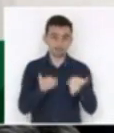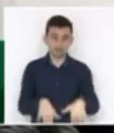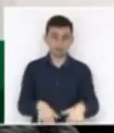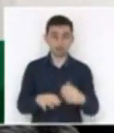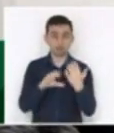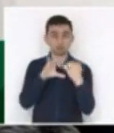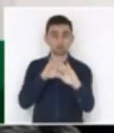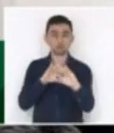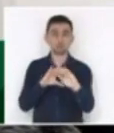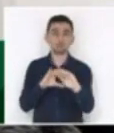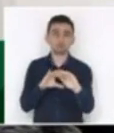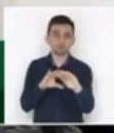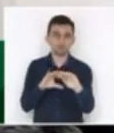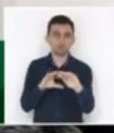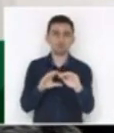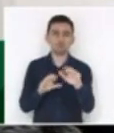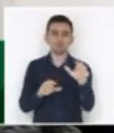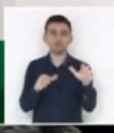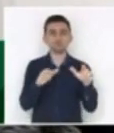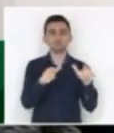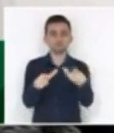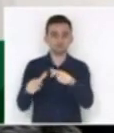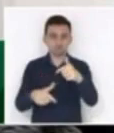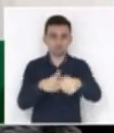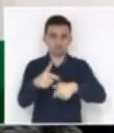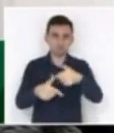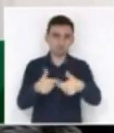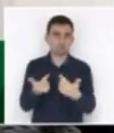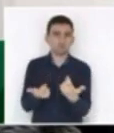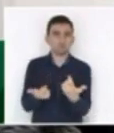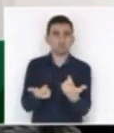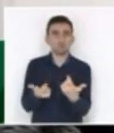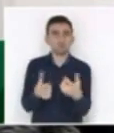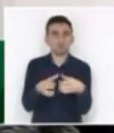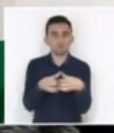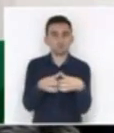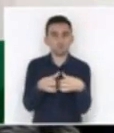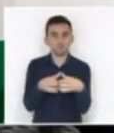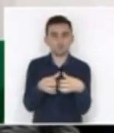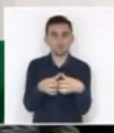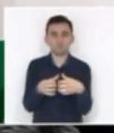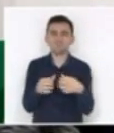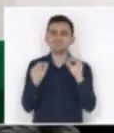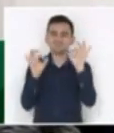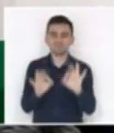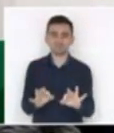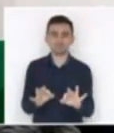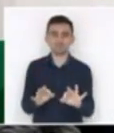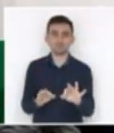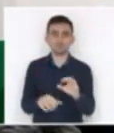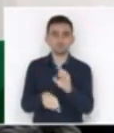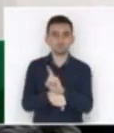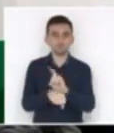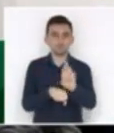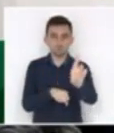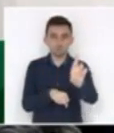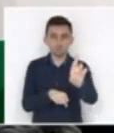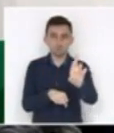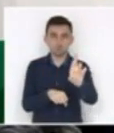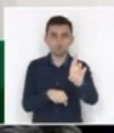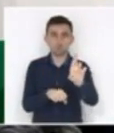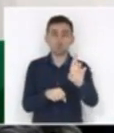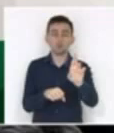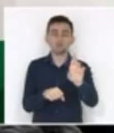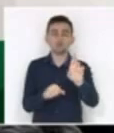encaminhada aos órgãos competentes. Com certeza, nessa visita que o Dr. Jorge Bastos tem já